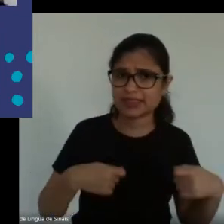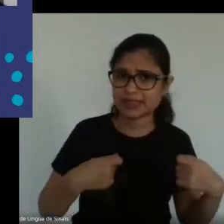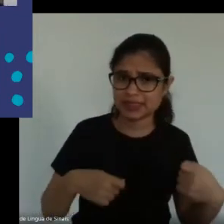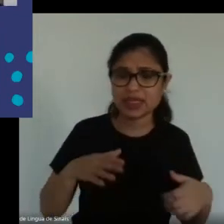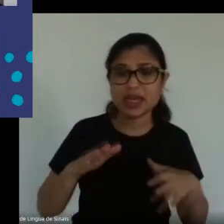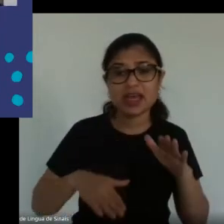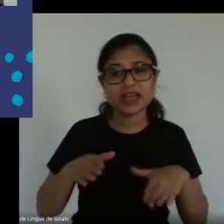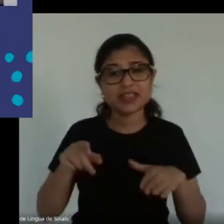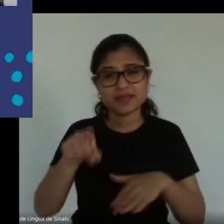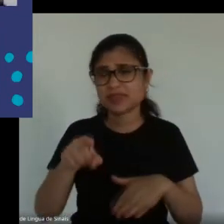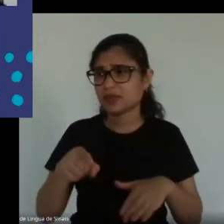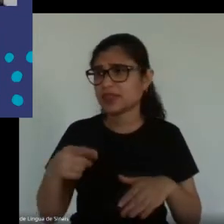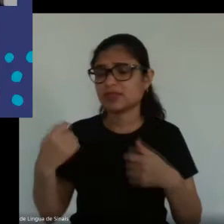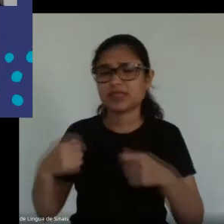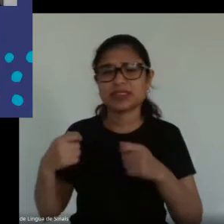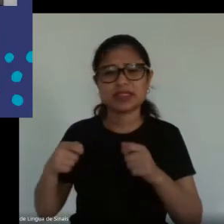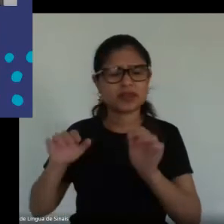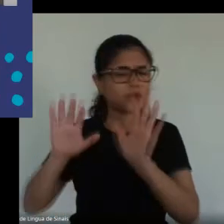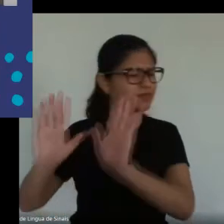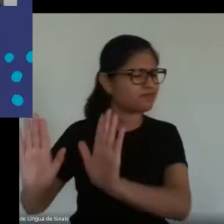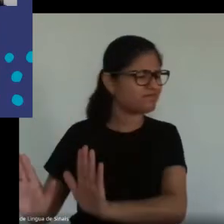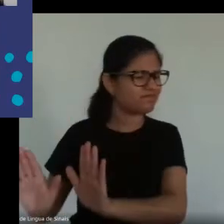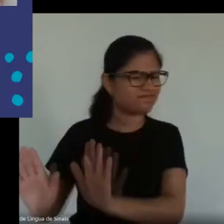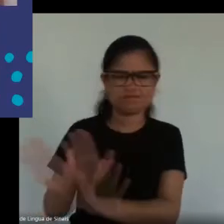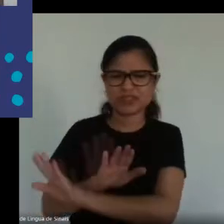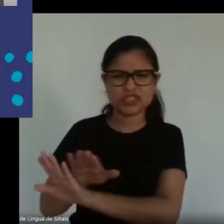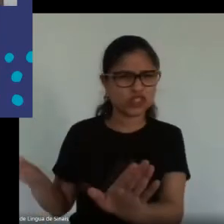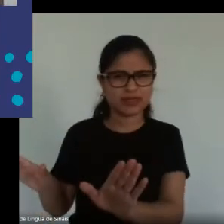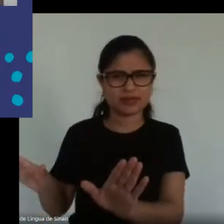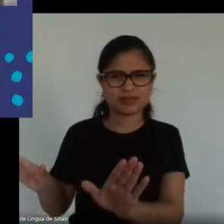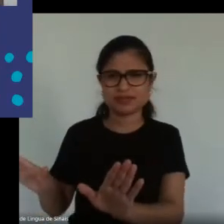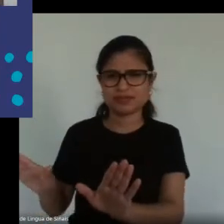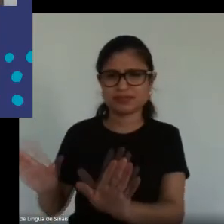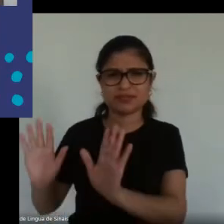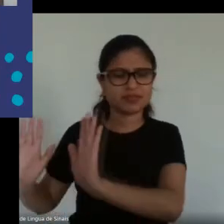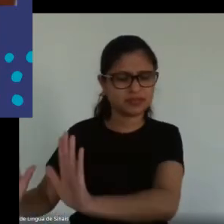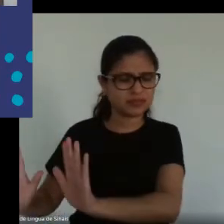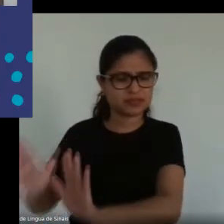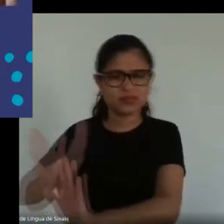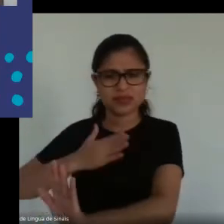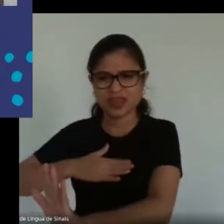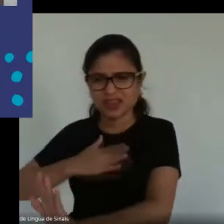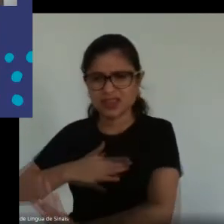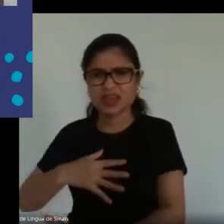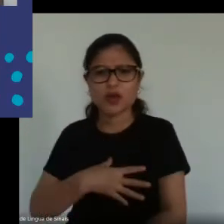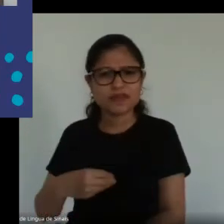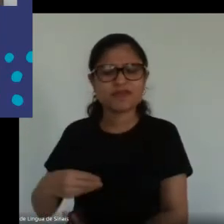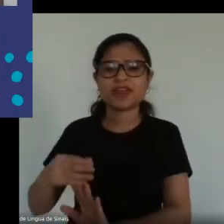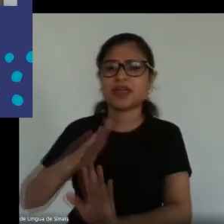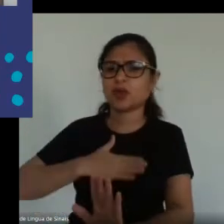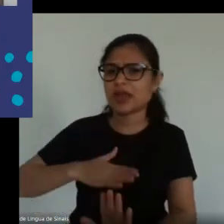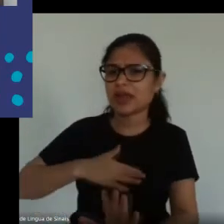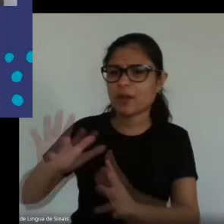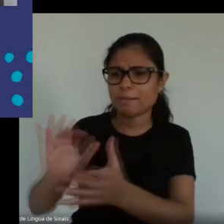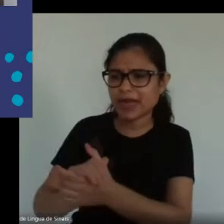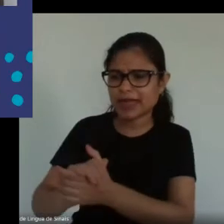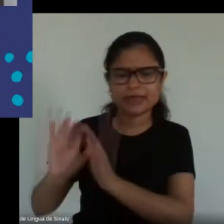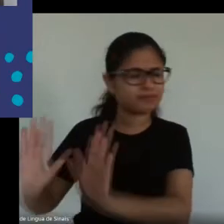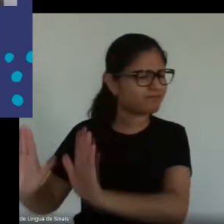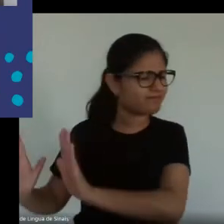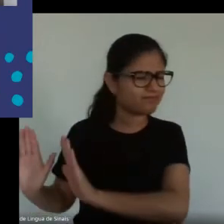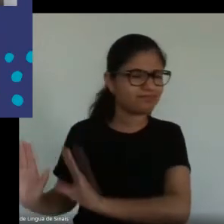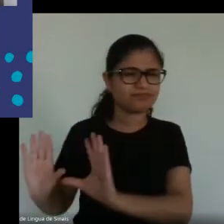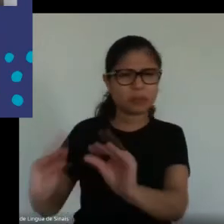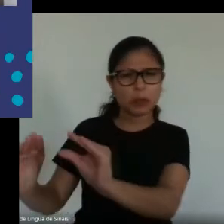precisa apertar uma tecla e dizer, não, chega, calma, crianças, calma, marido, calma, família, calma, não sei quem.